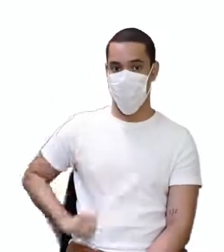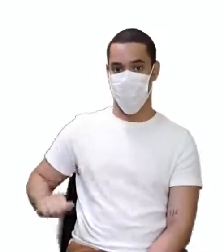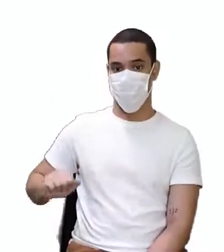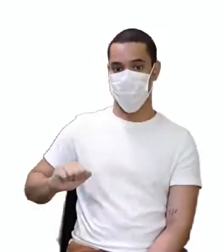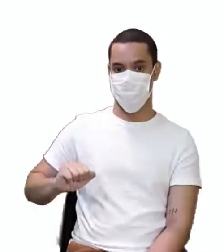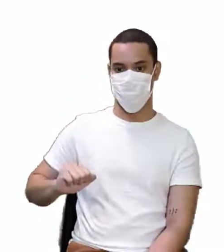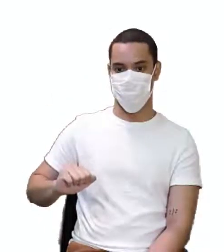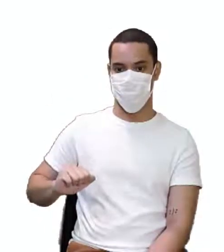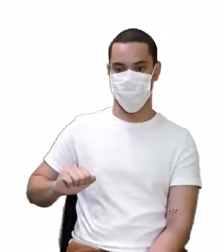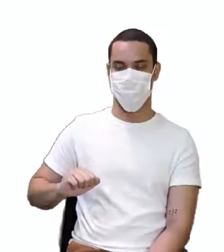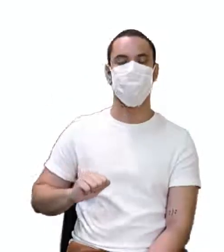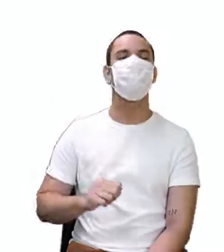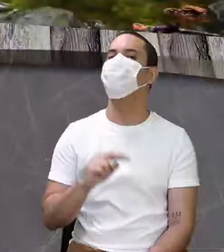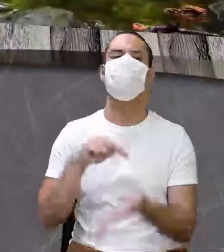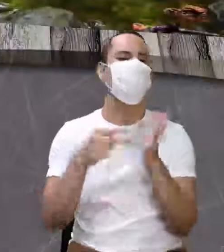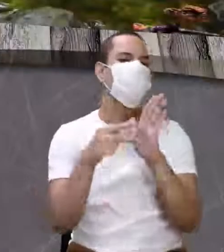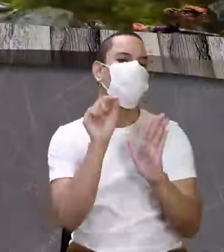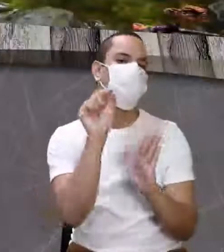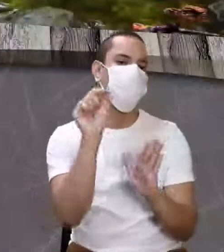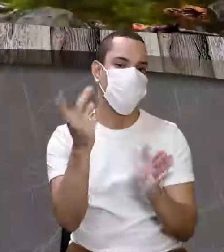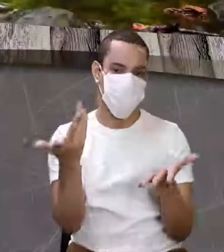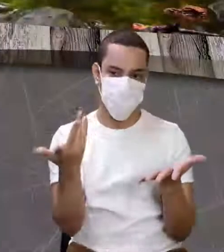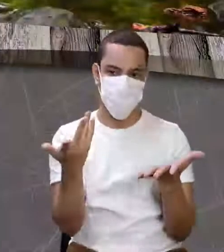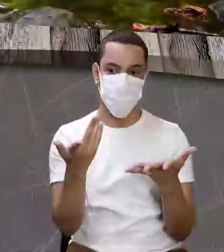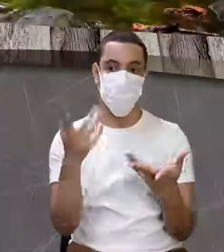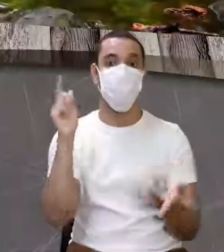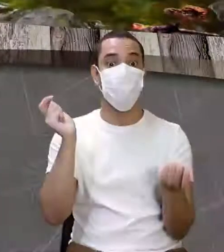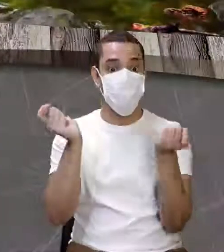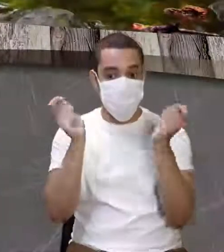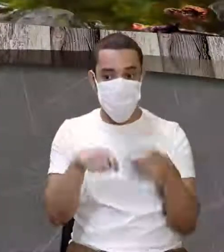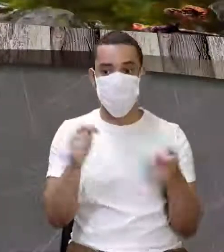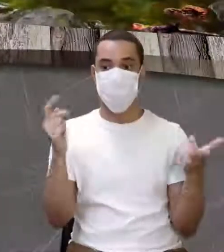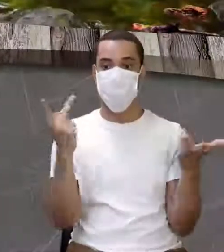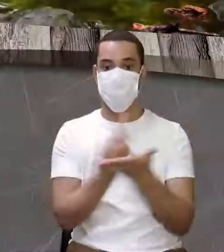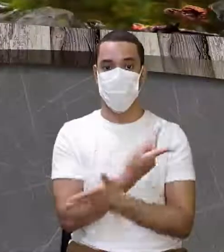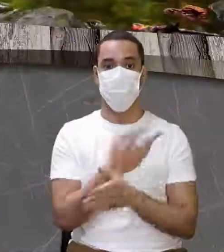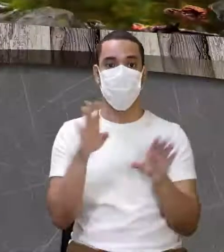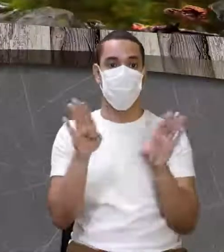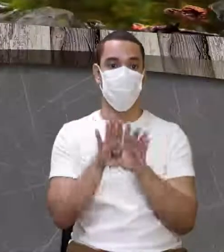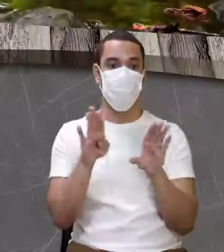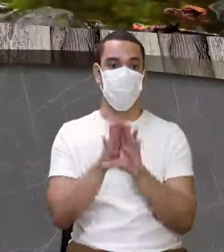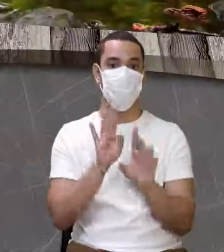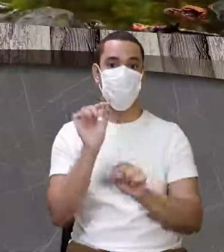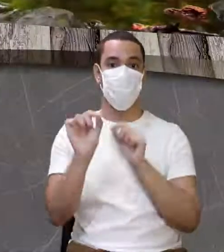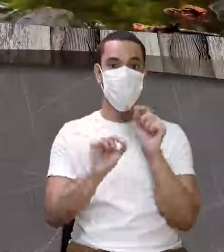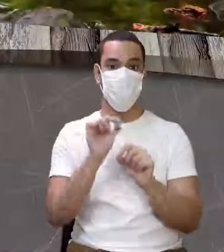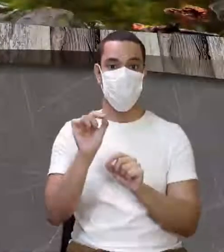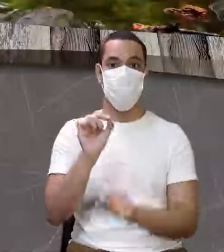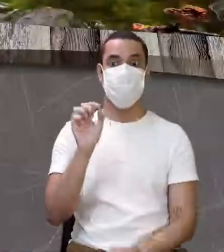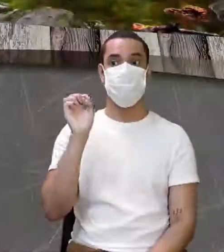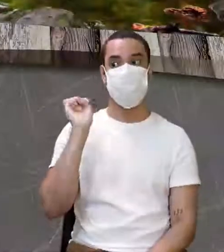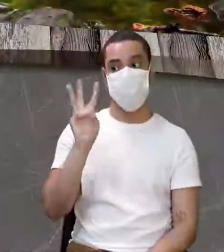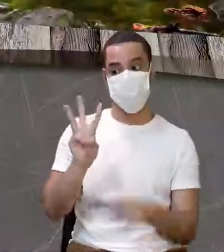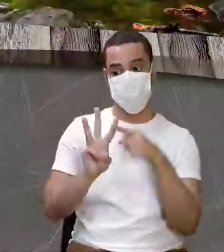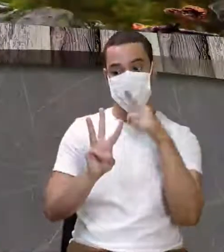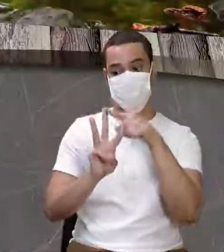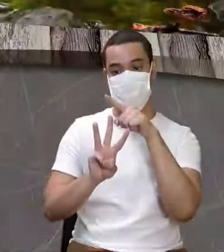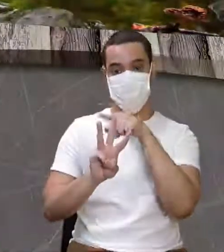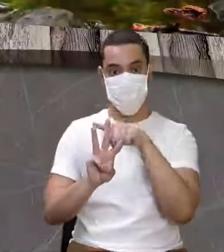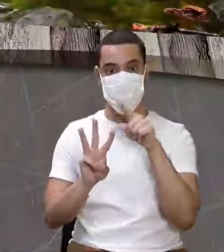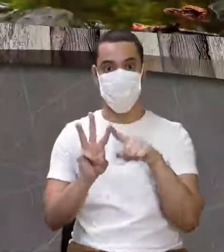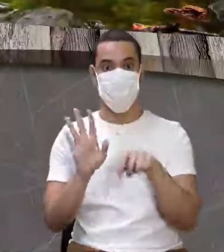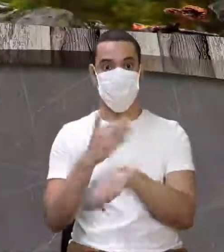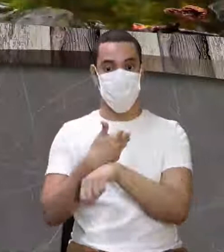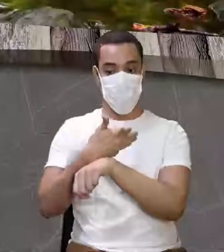dizer que, olha aqui para mim, pode acontecer de 3 formas, então, pós-acasalamento